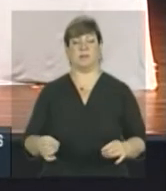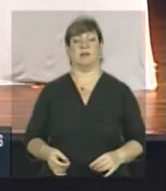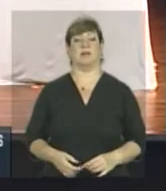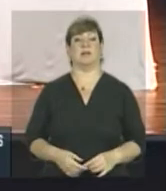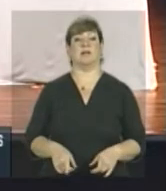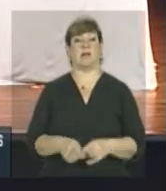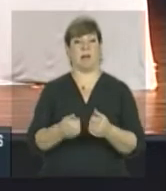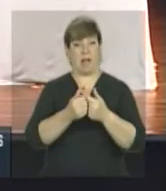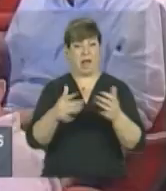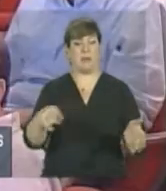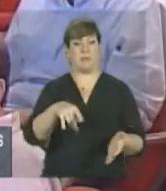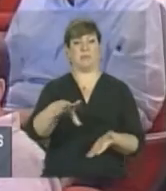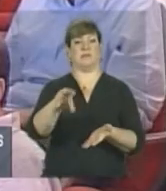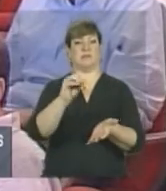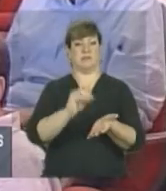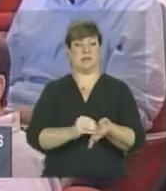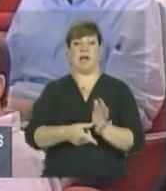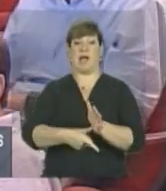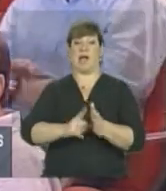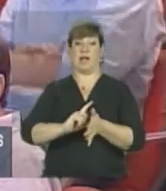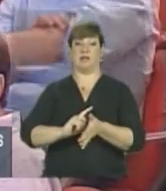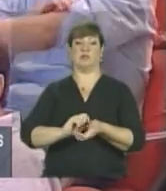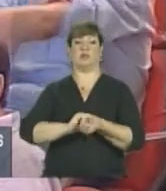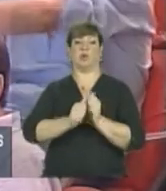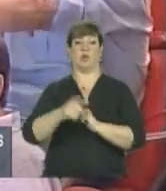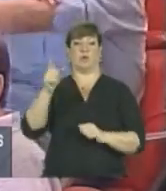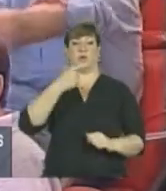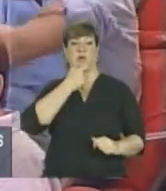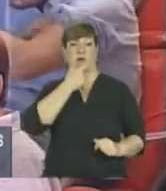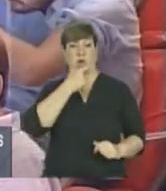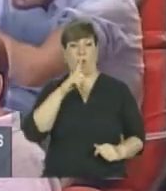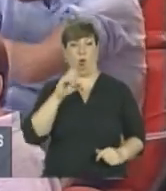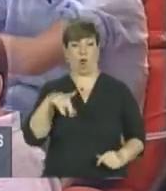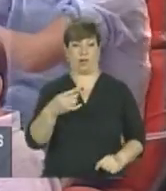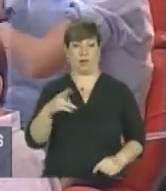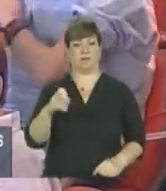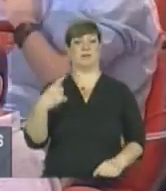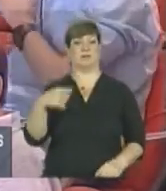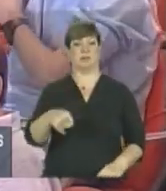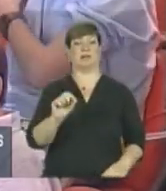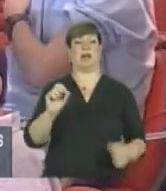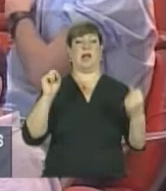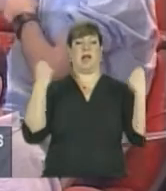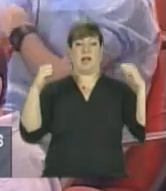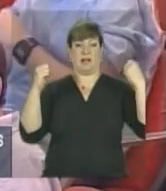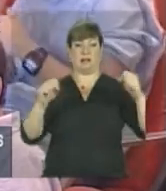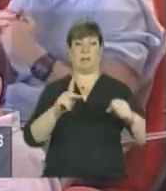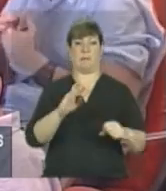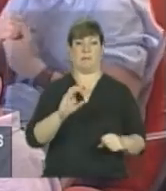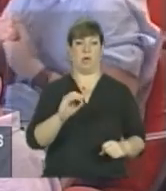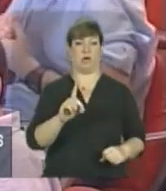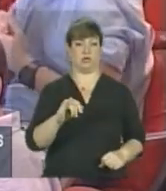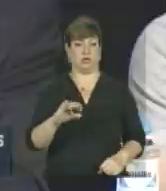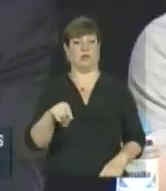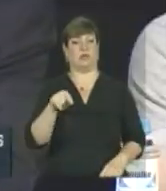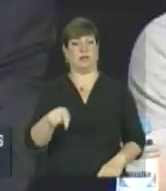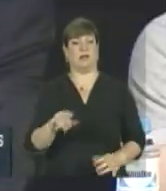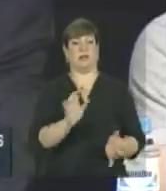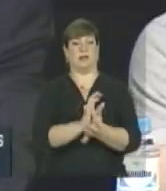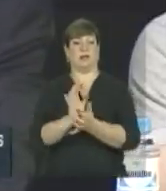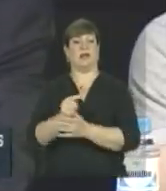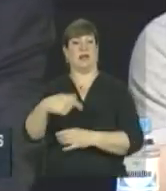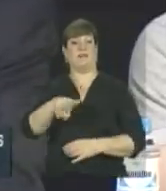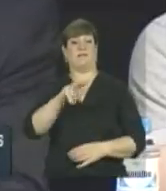essa inscrição antes dos Jogos de Londres para o atleta pódio, porque ele não é só uma categoria do bolsa, ele vai